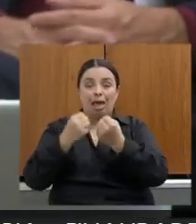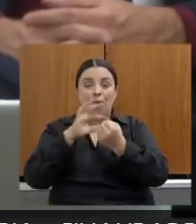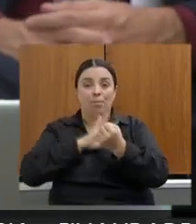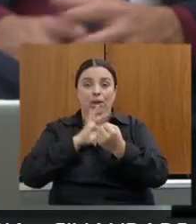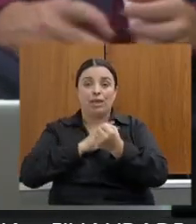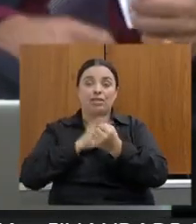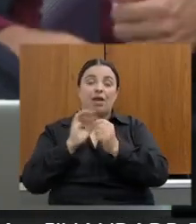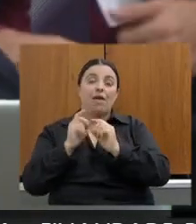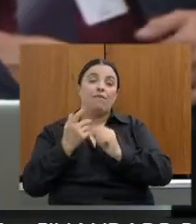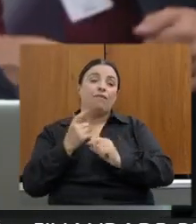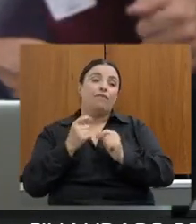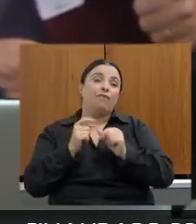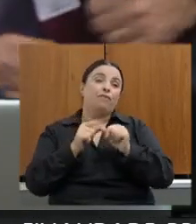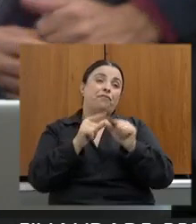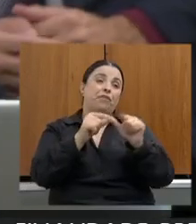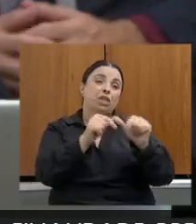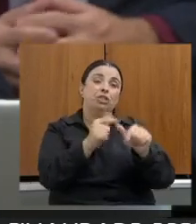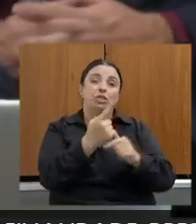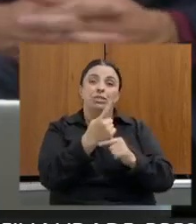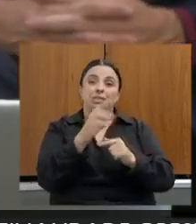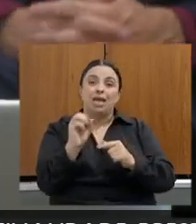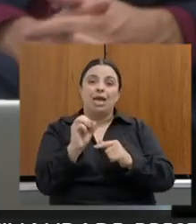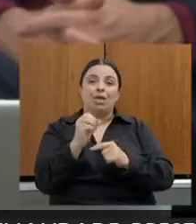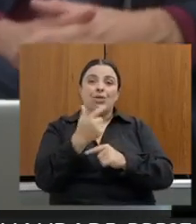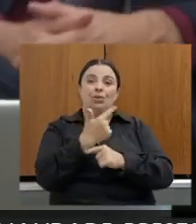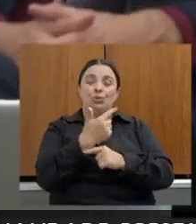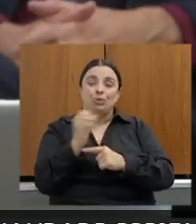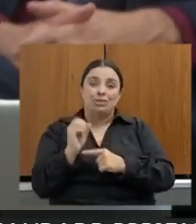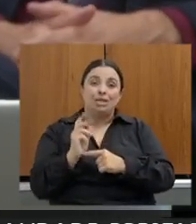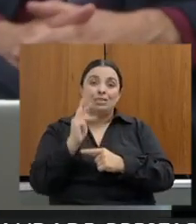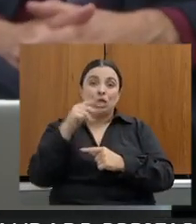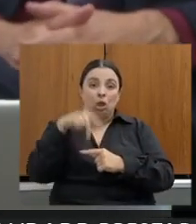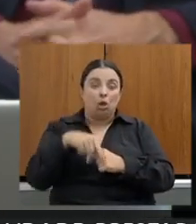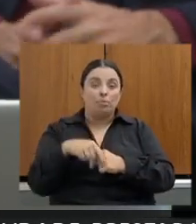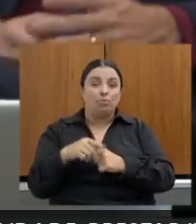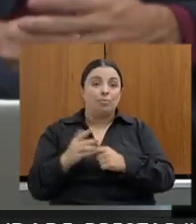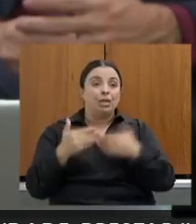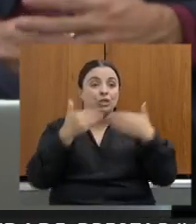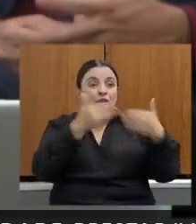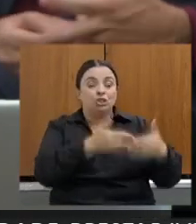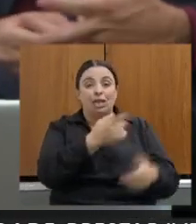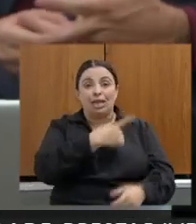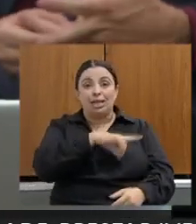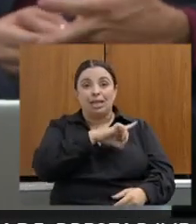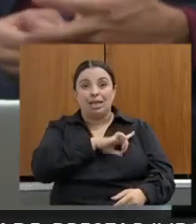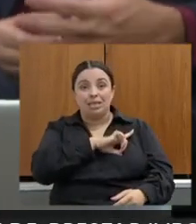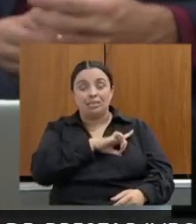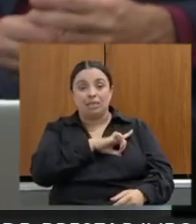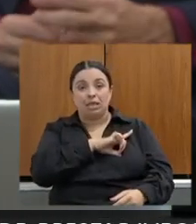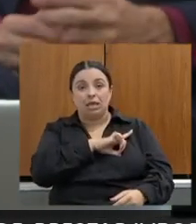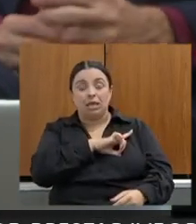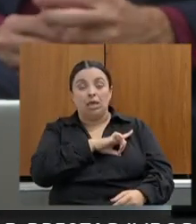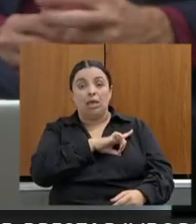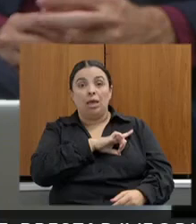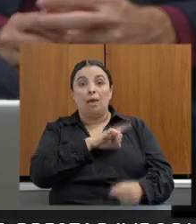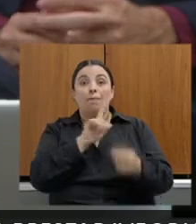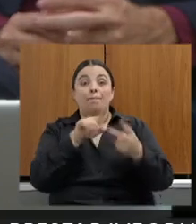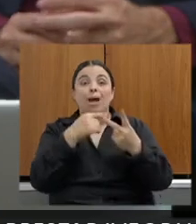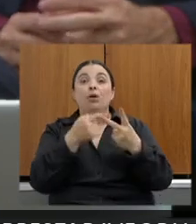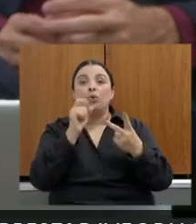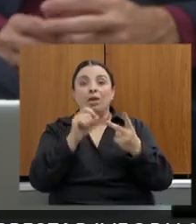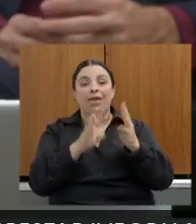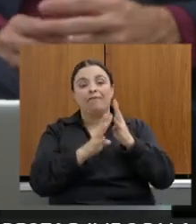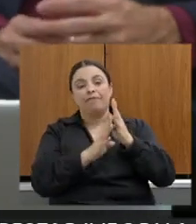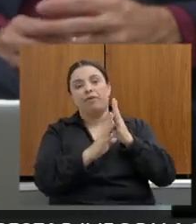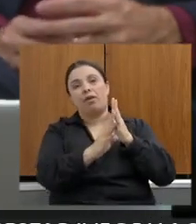o a fila do plantão digital planta fila virtual Então os estragos na integração